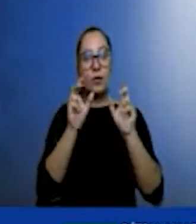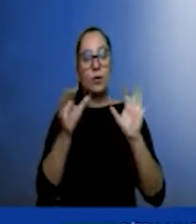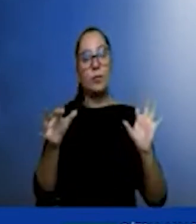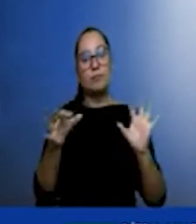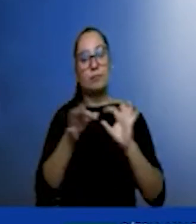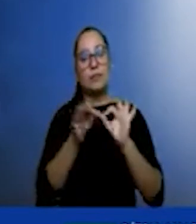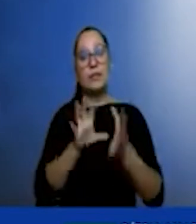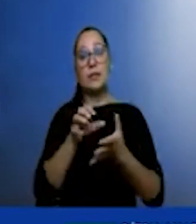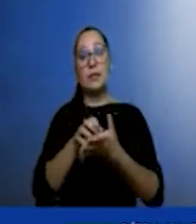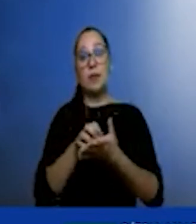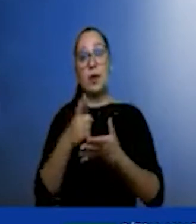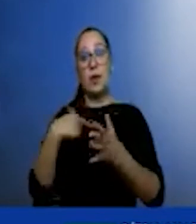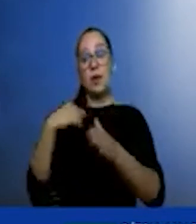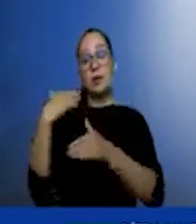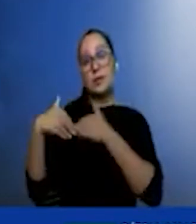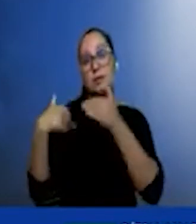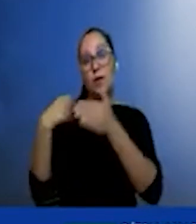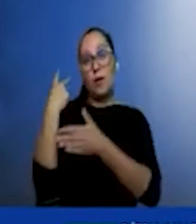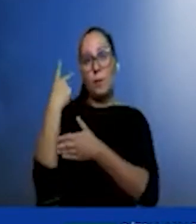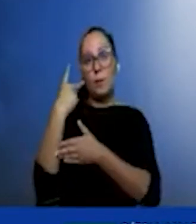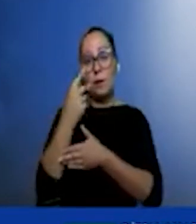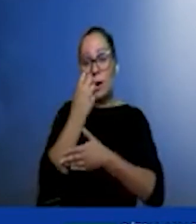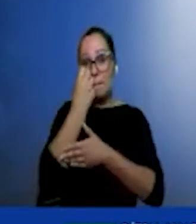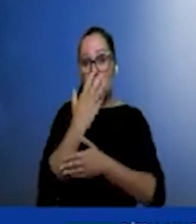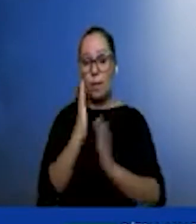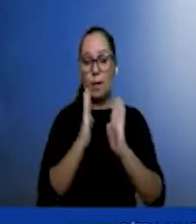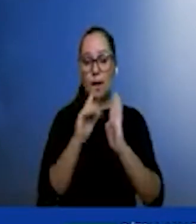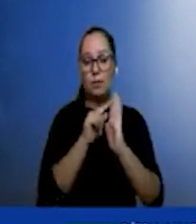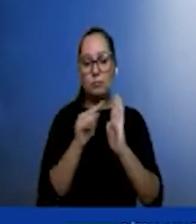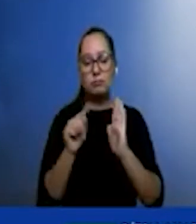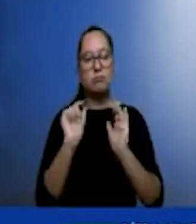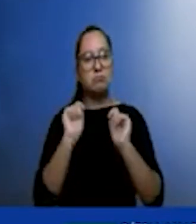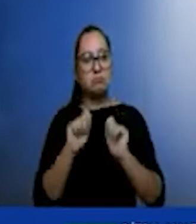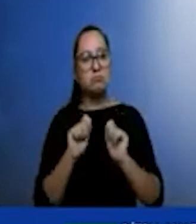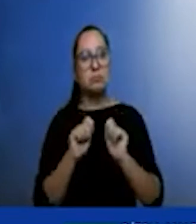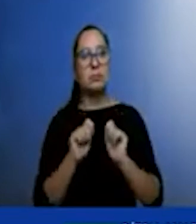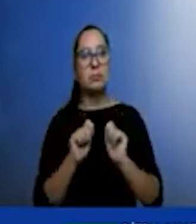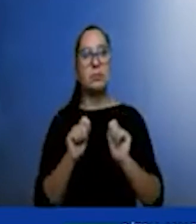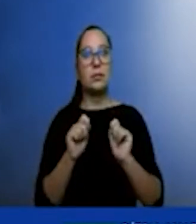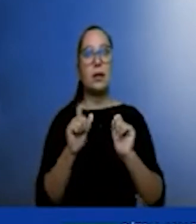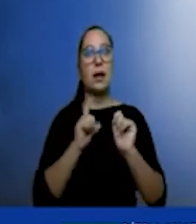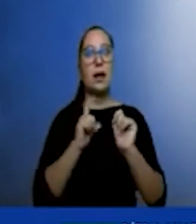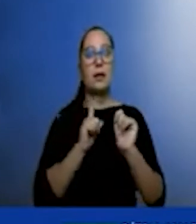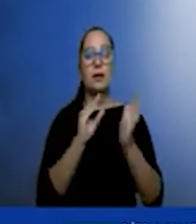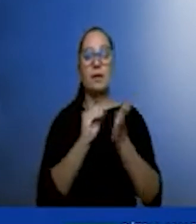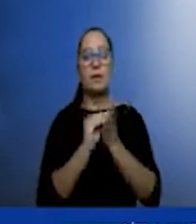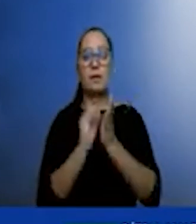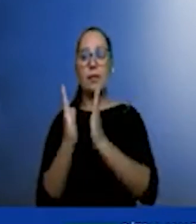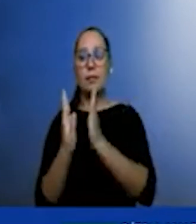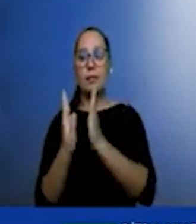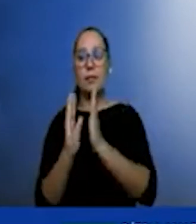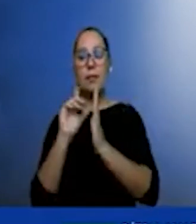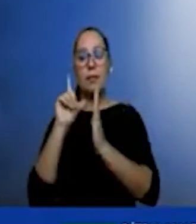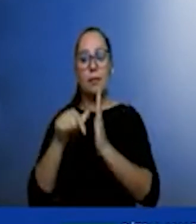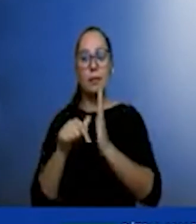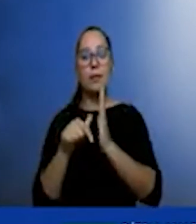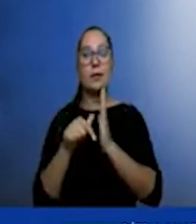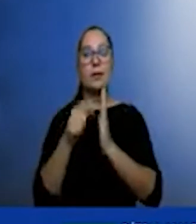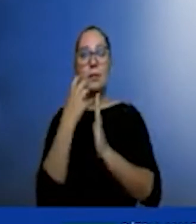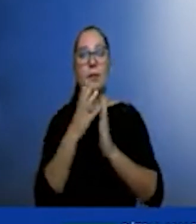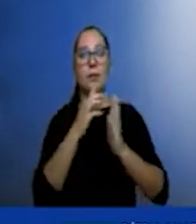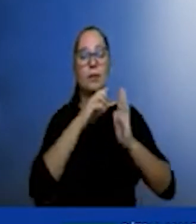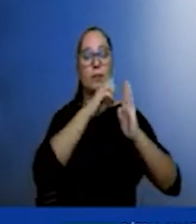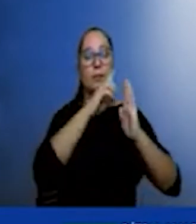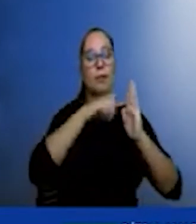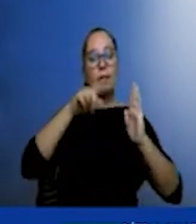gente desenvolve políticas muito boas por um período, aí a gente tem um vale, aí a gente desenvolve políticas muito boas e vale. É um